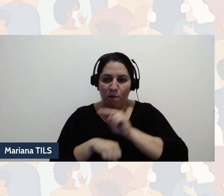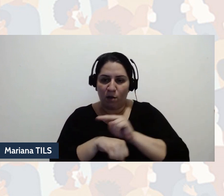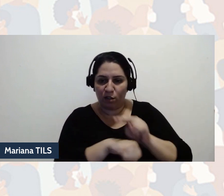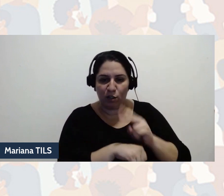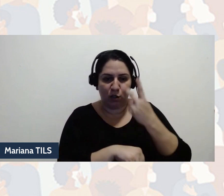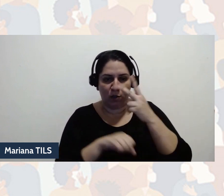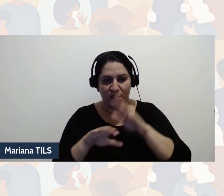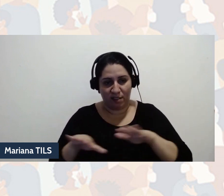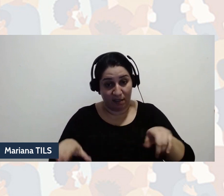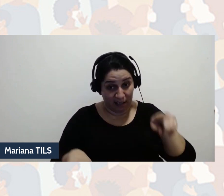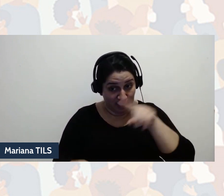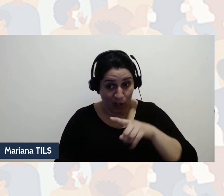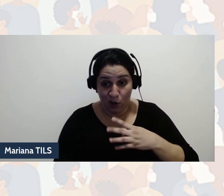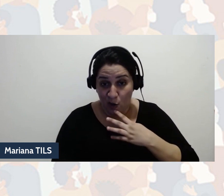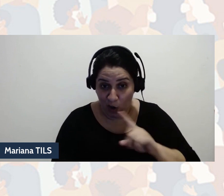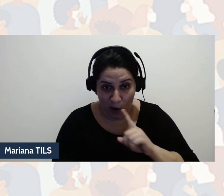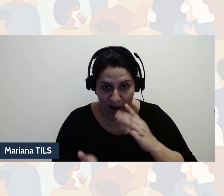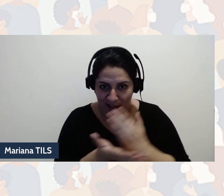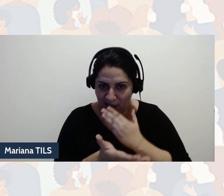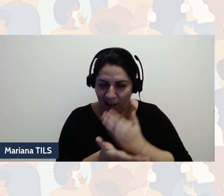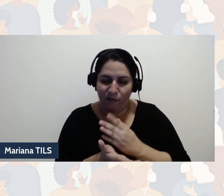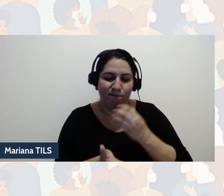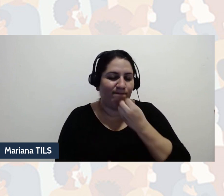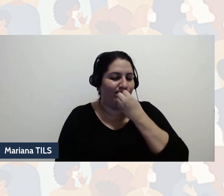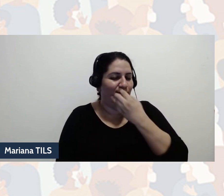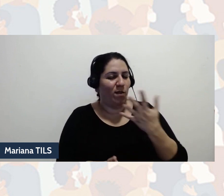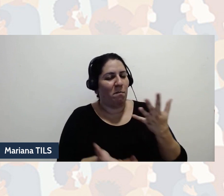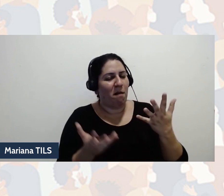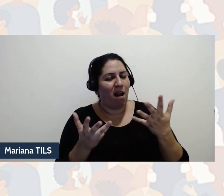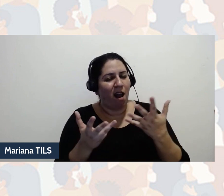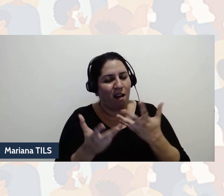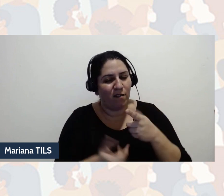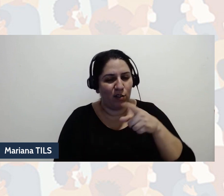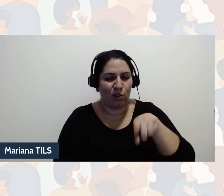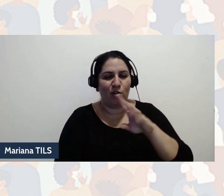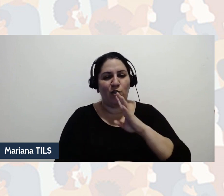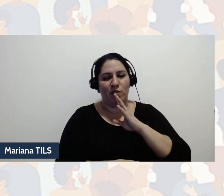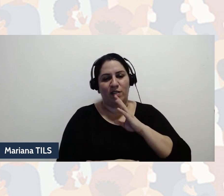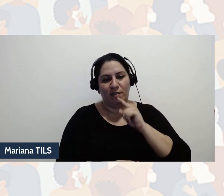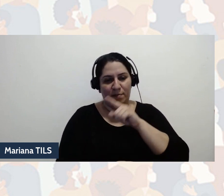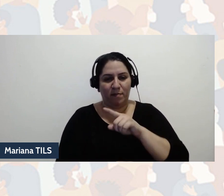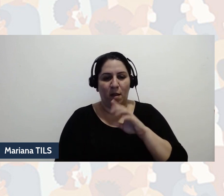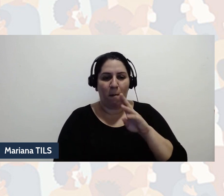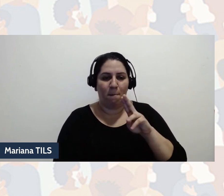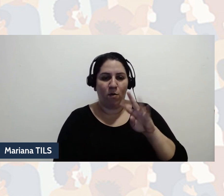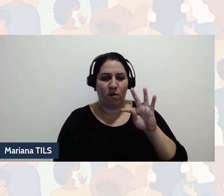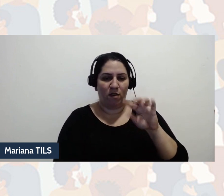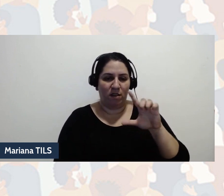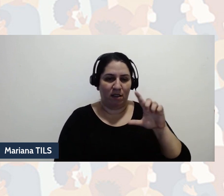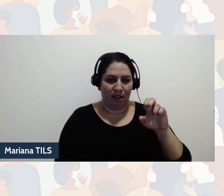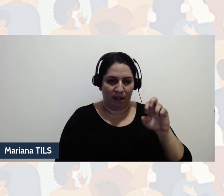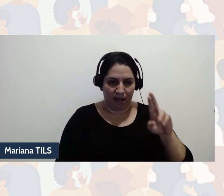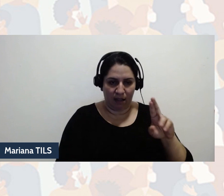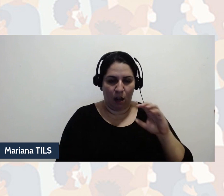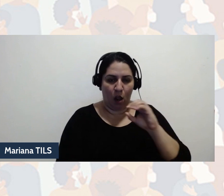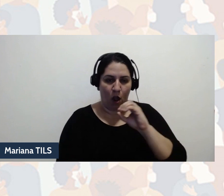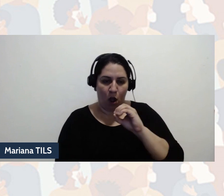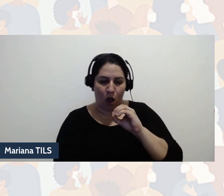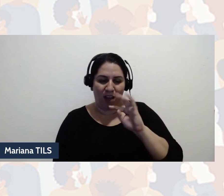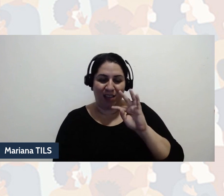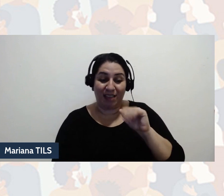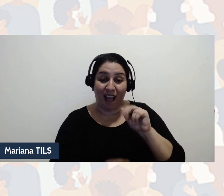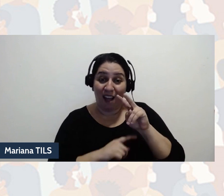não leram, por favor, leiam, que é um conto fantástico, né, da Butler. Não é Octavia Butler, é outra Butler,